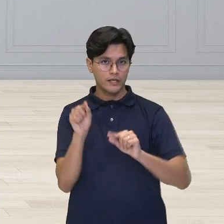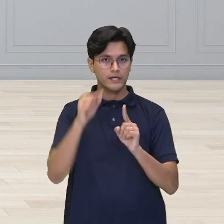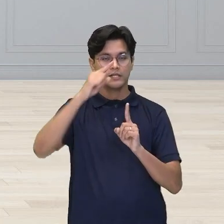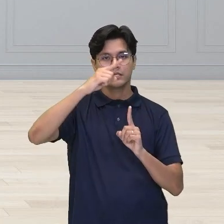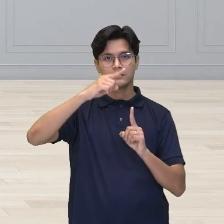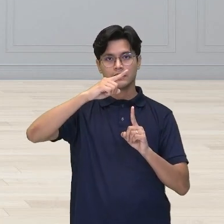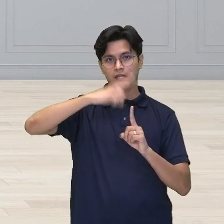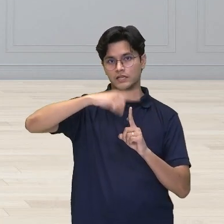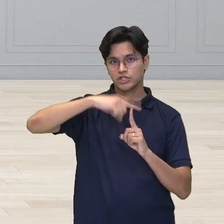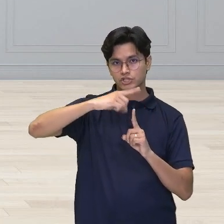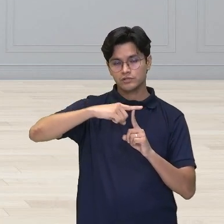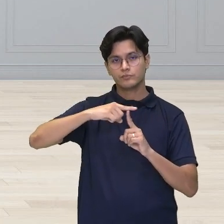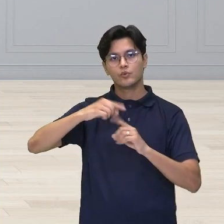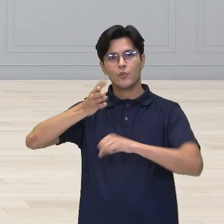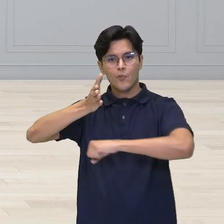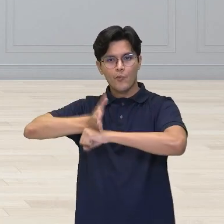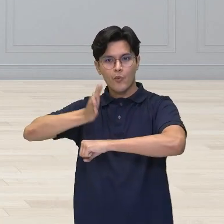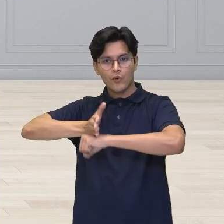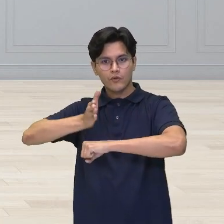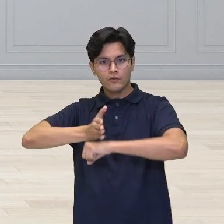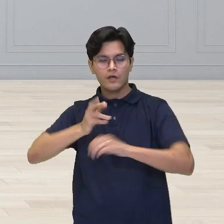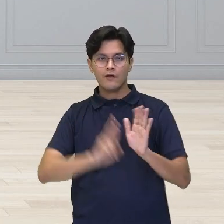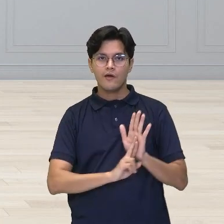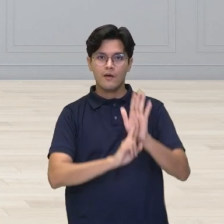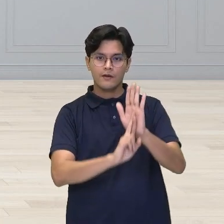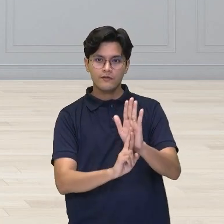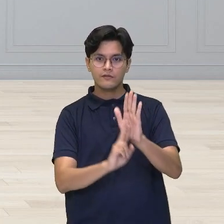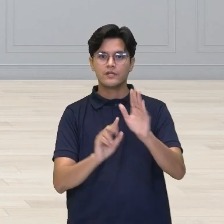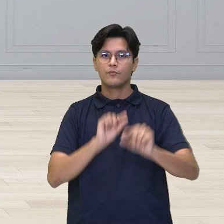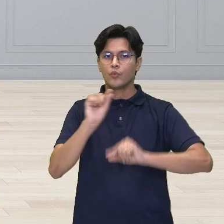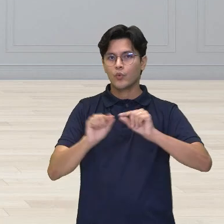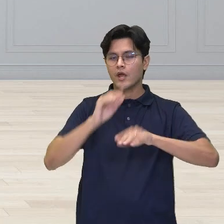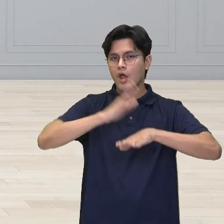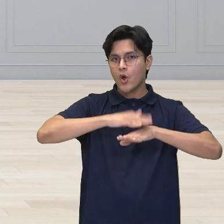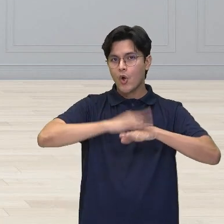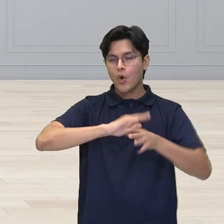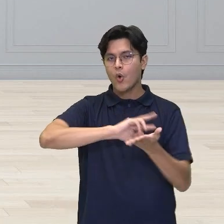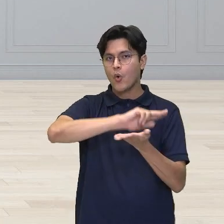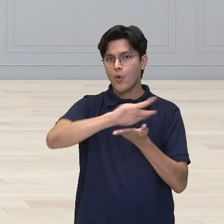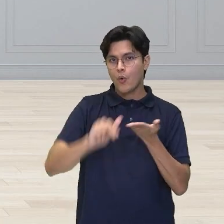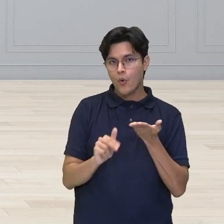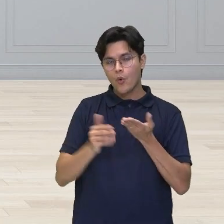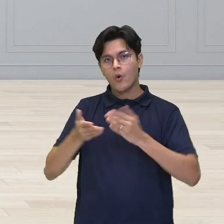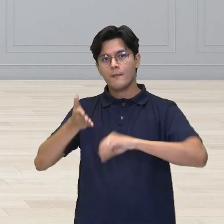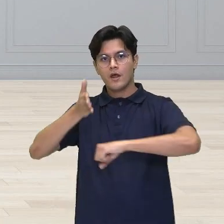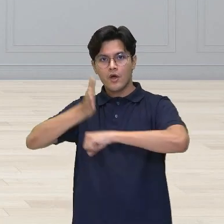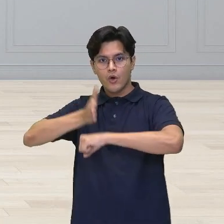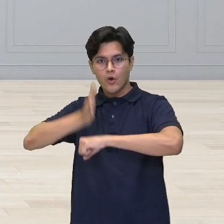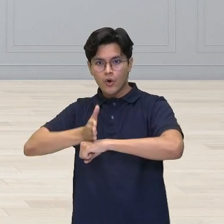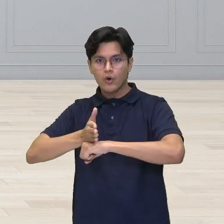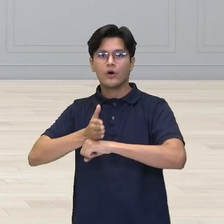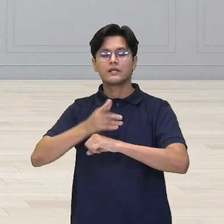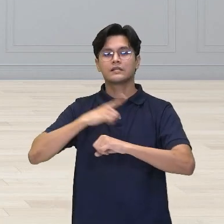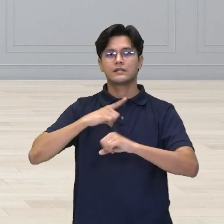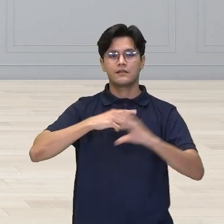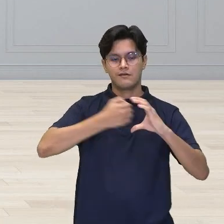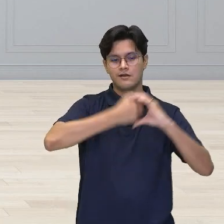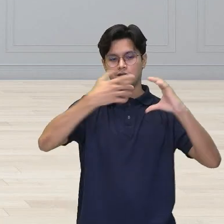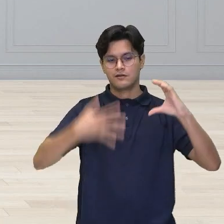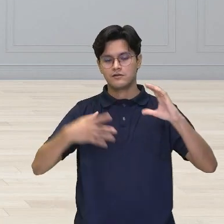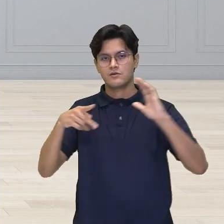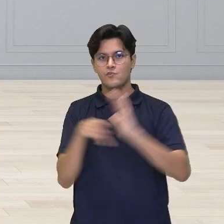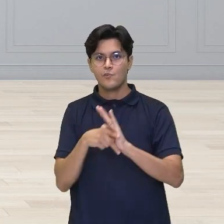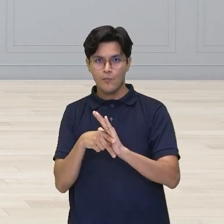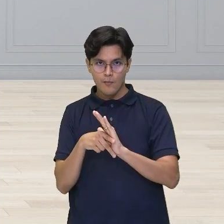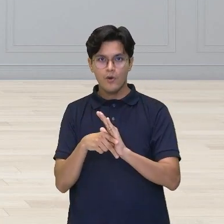às obras da época que diziam serem realizadas à maneira dos grandes mestres da alta renascença, tais como Leonardo